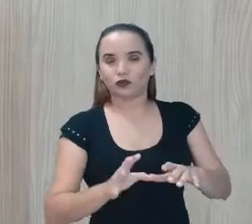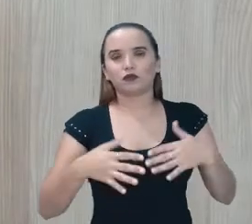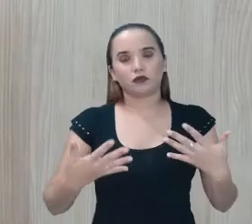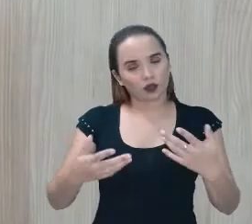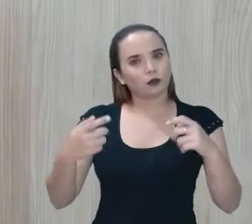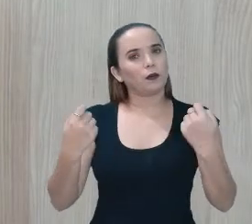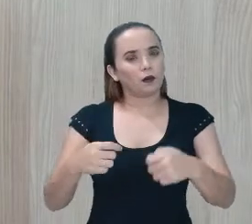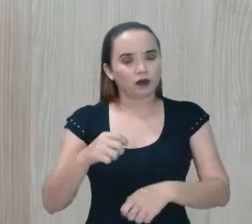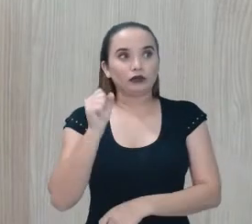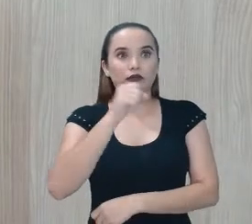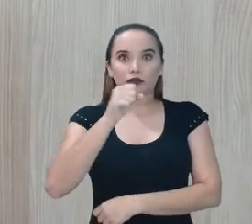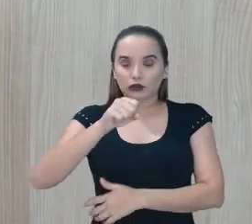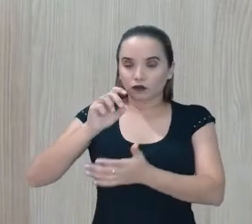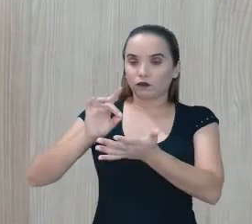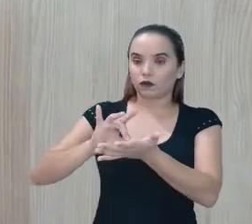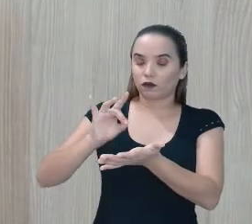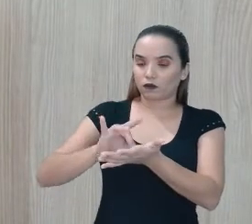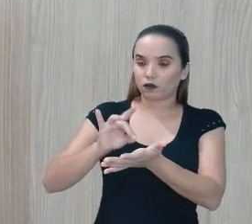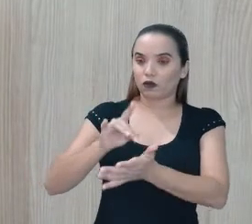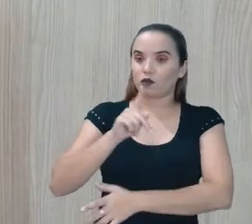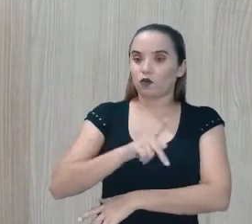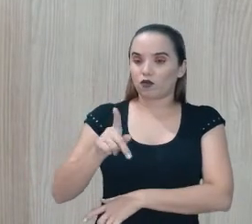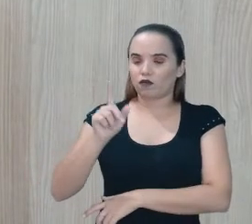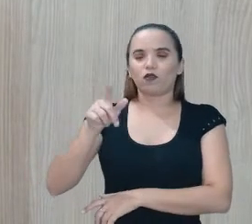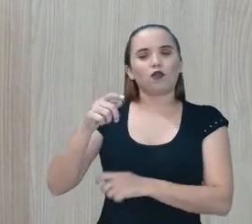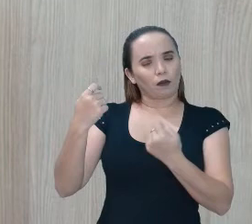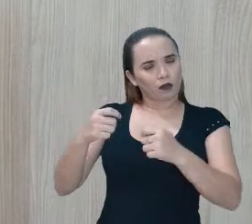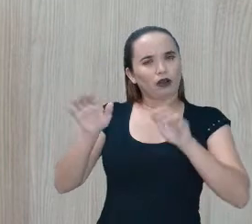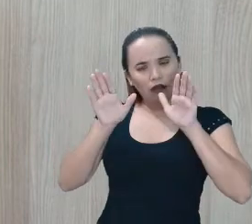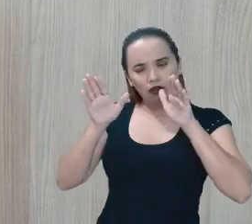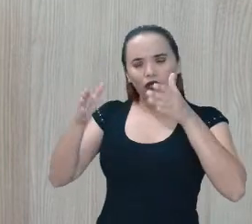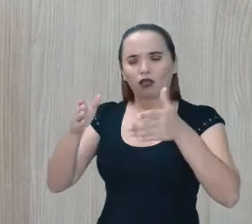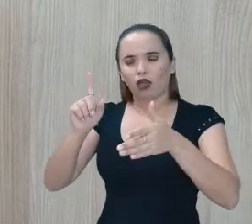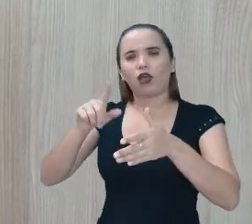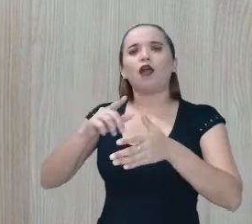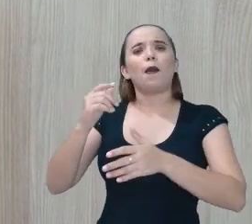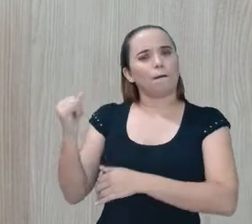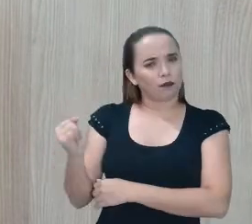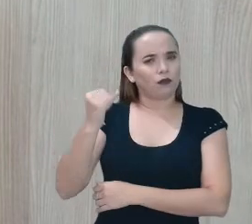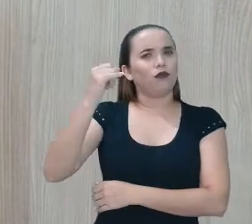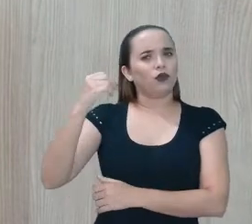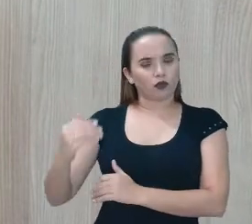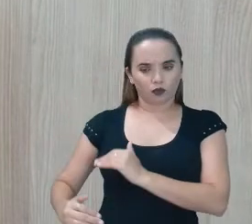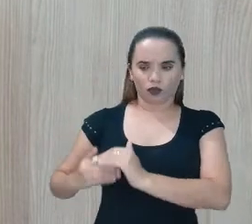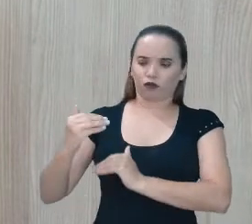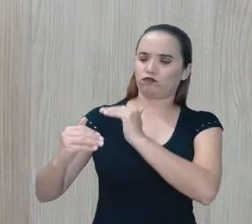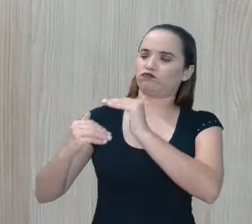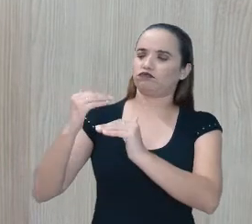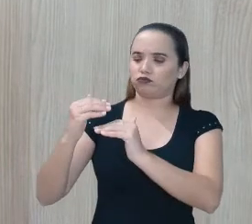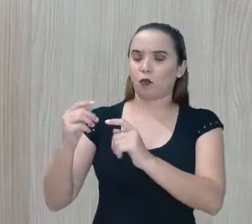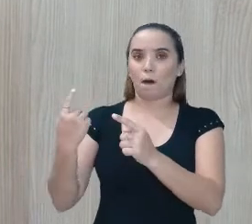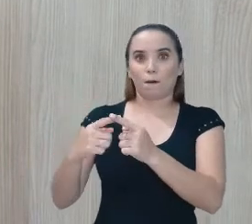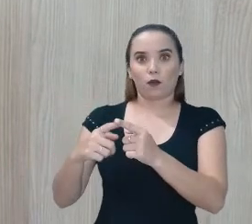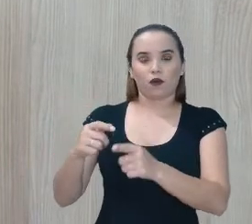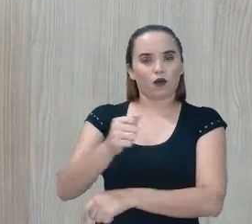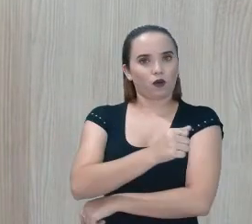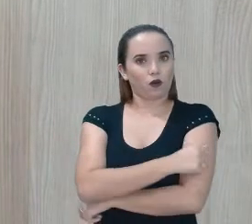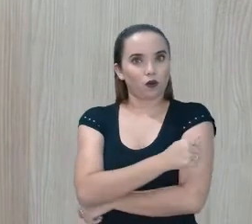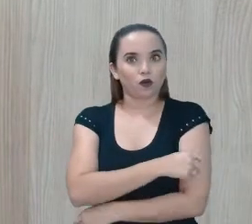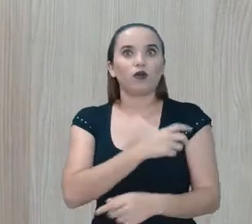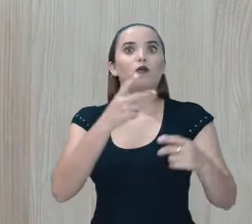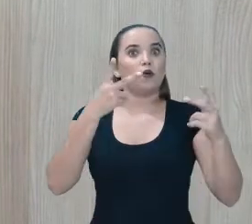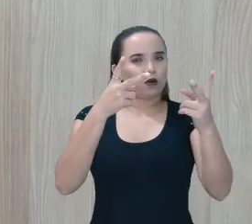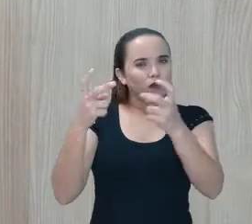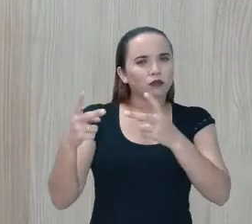muito importante para a evolução, não é, Ivânia, desse estudante, para que o estudante percebe quando o